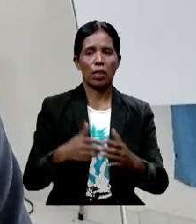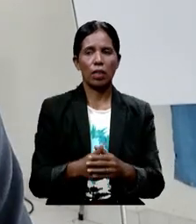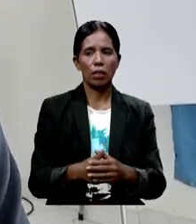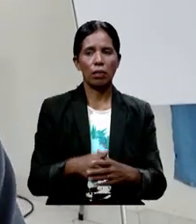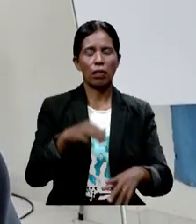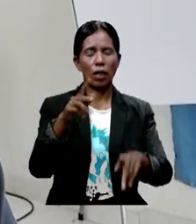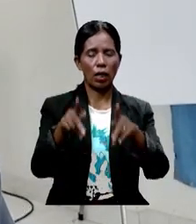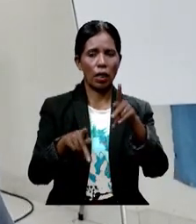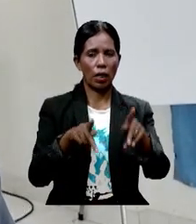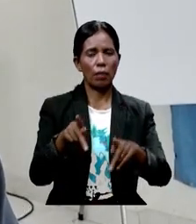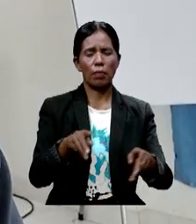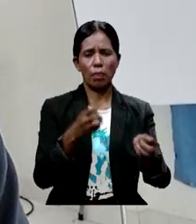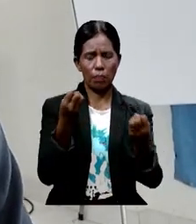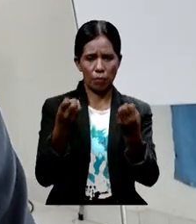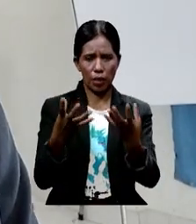Movimento ainda que